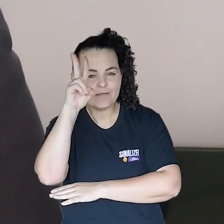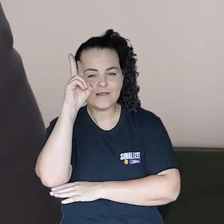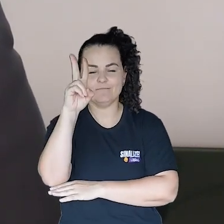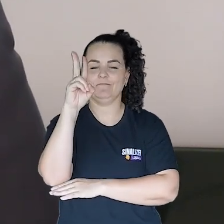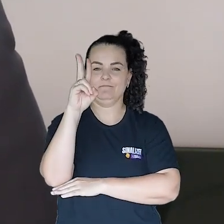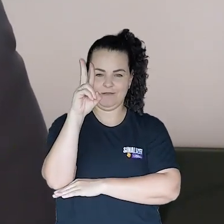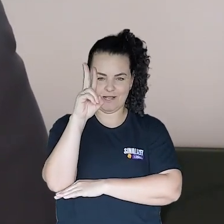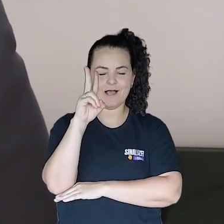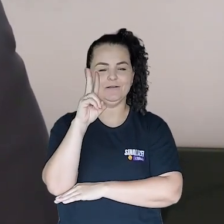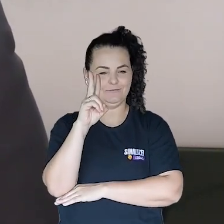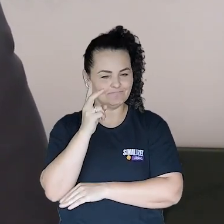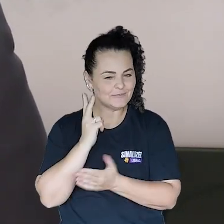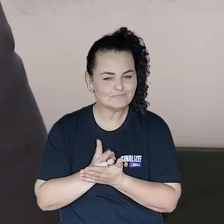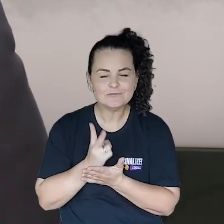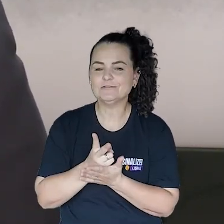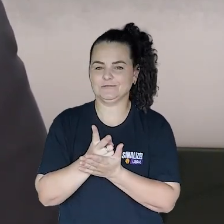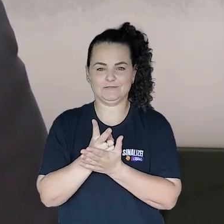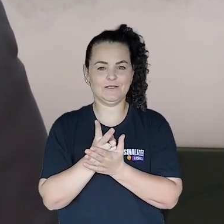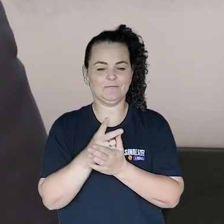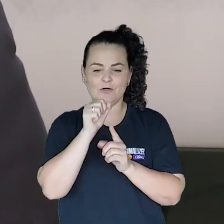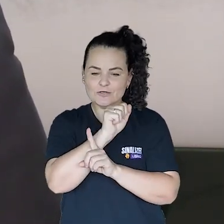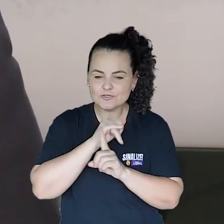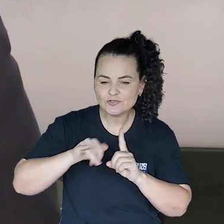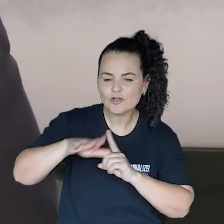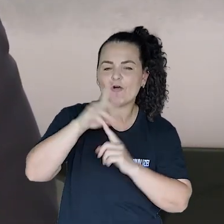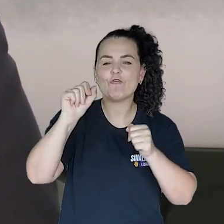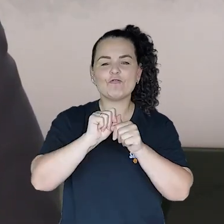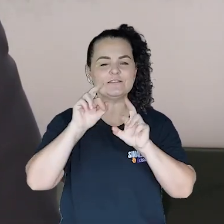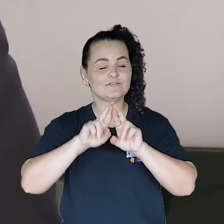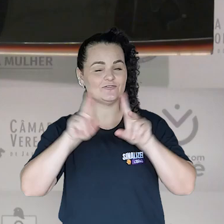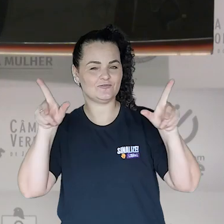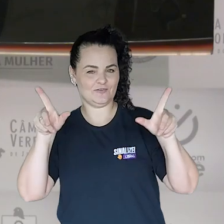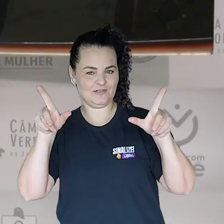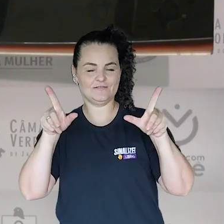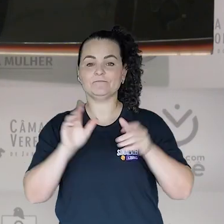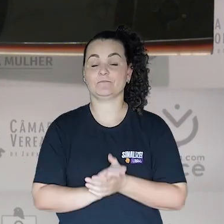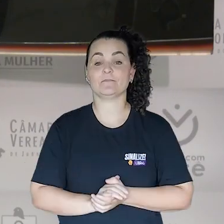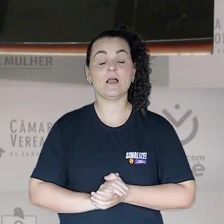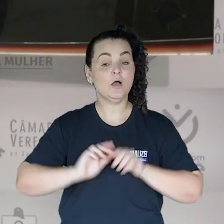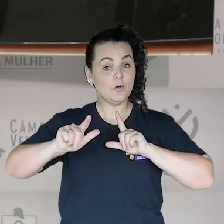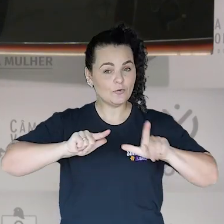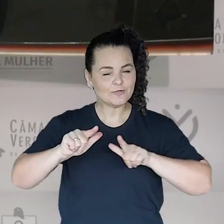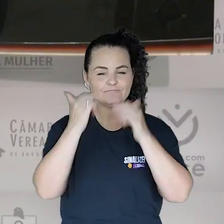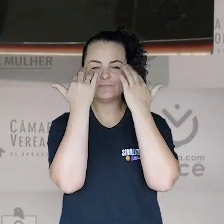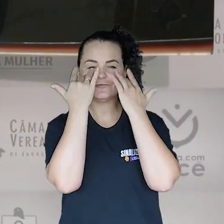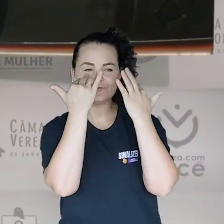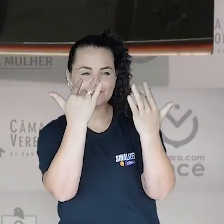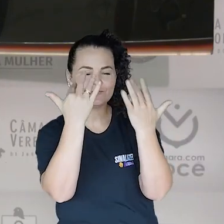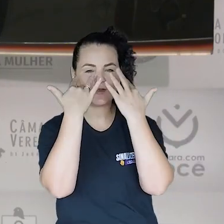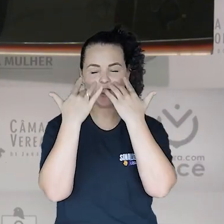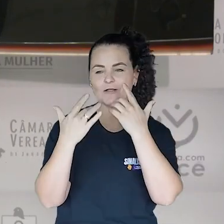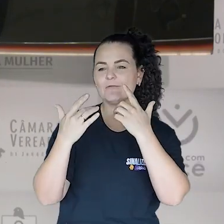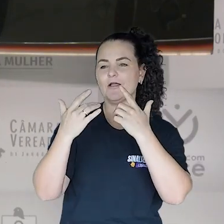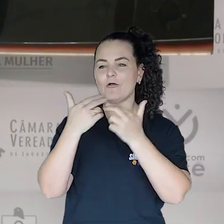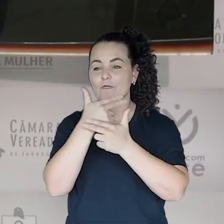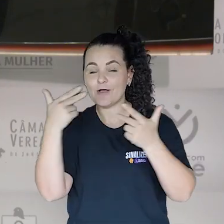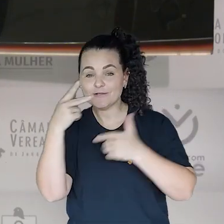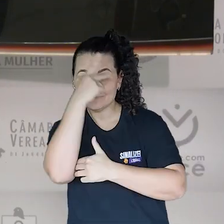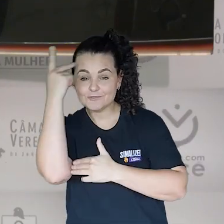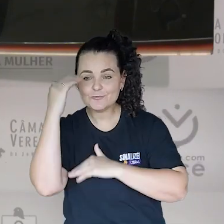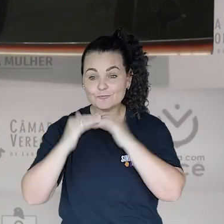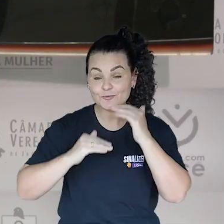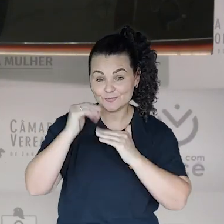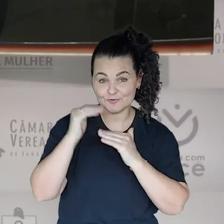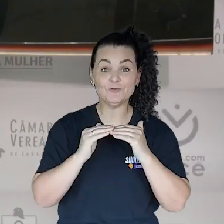lembrada como uma Pioneira que moldou o serviço social na região seu trabalho continua a inspirar muitos